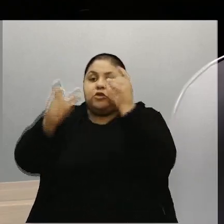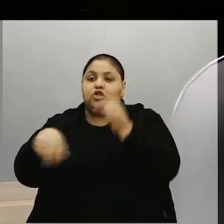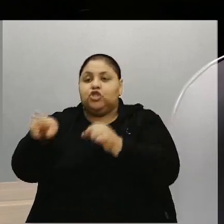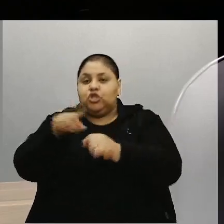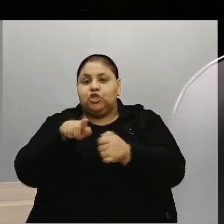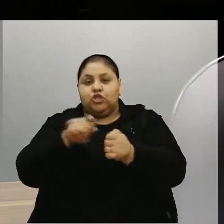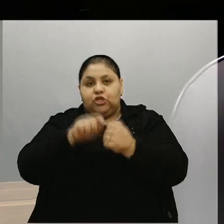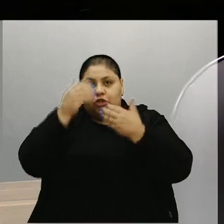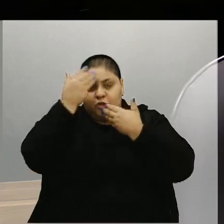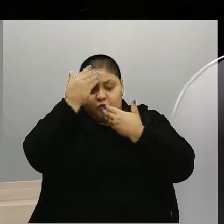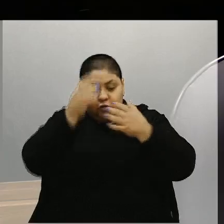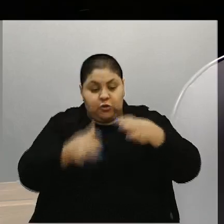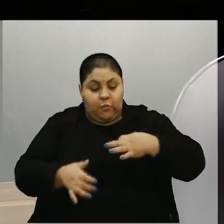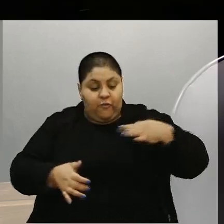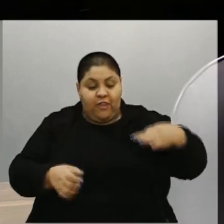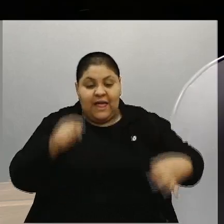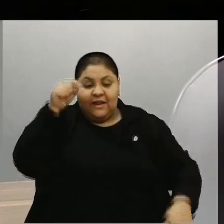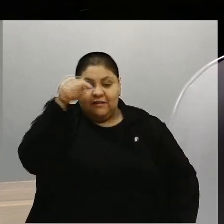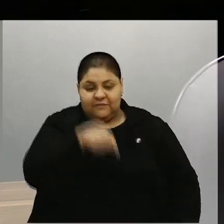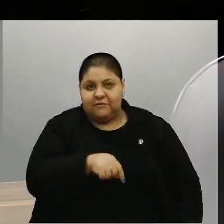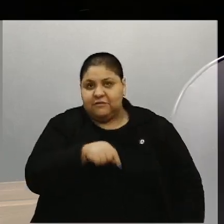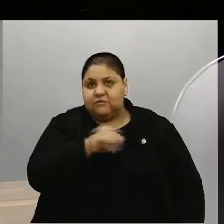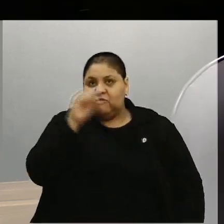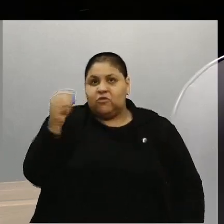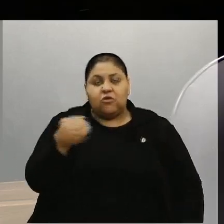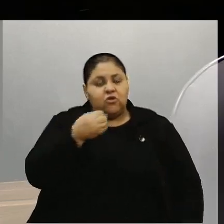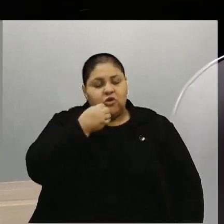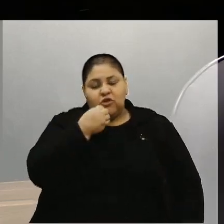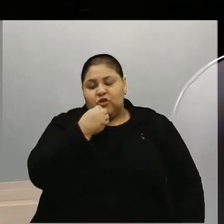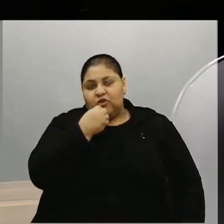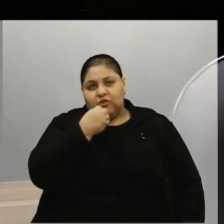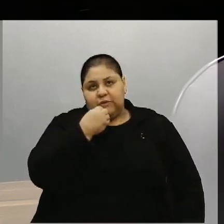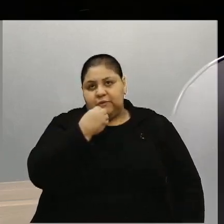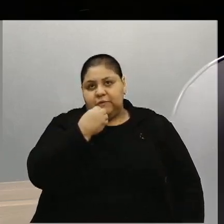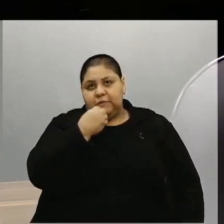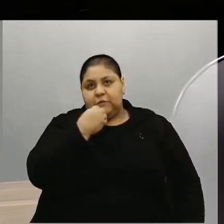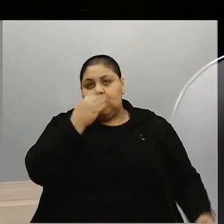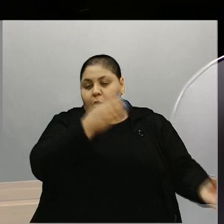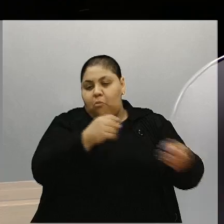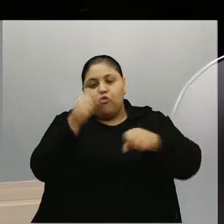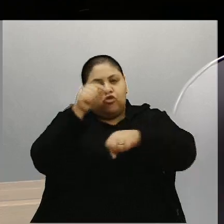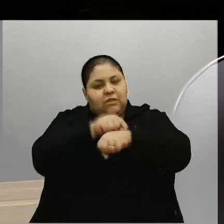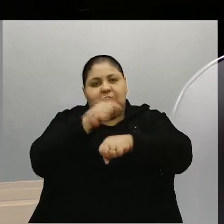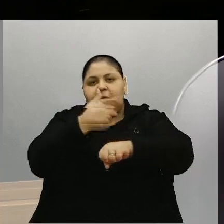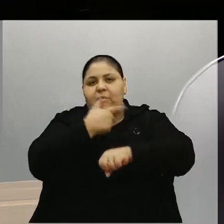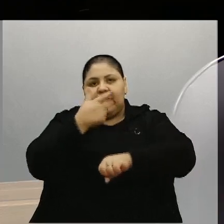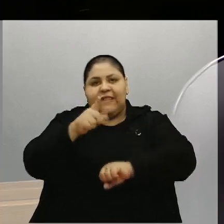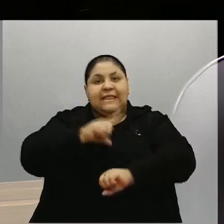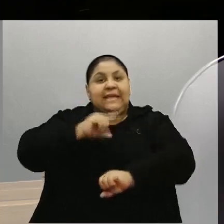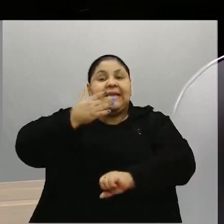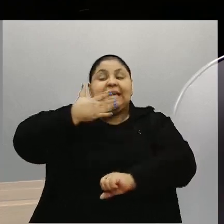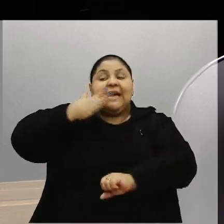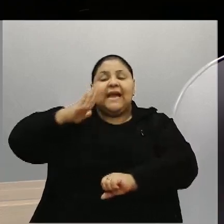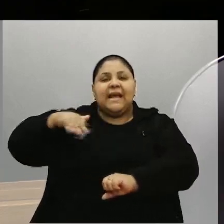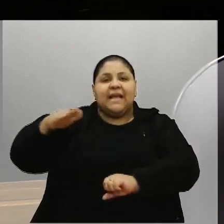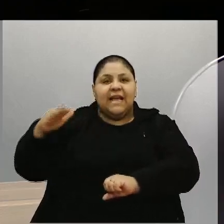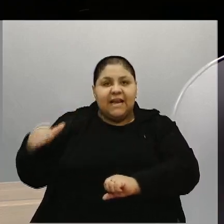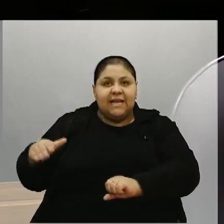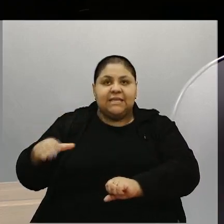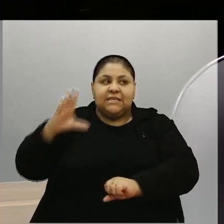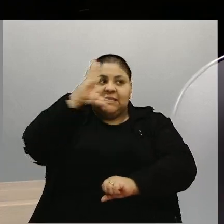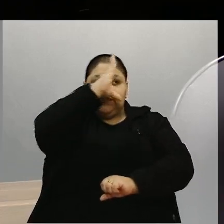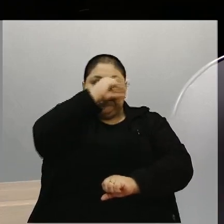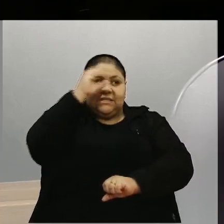agradecimento para os voluntários aqui, provavelmente nós ficaríamos muito tempo falando. Tem criança, tem